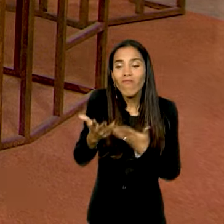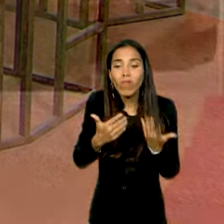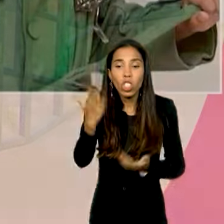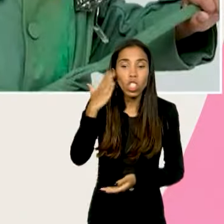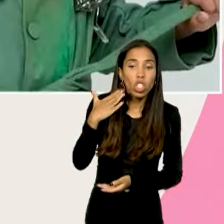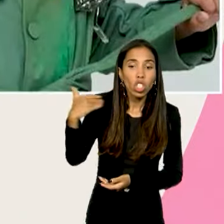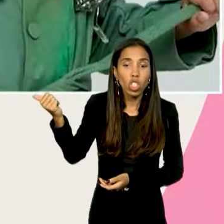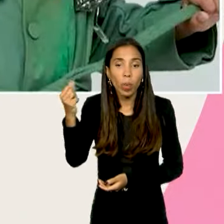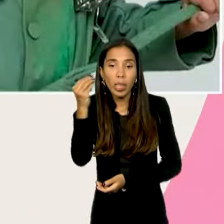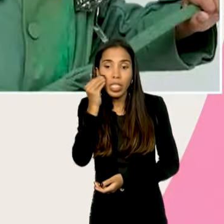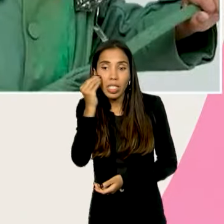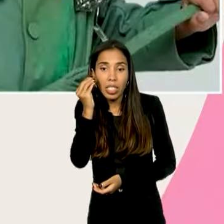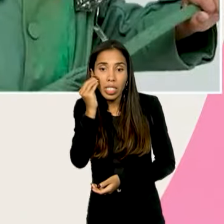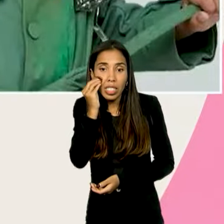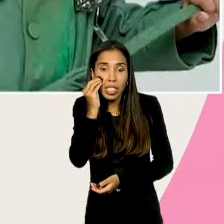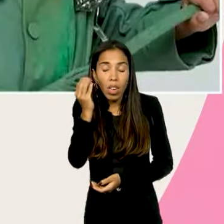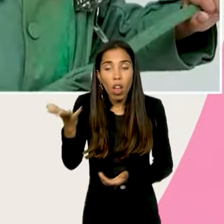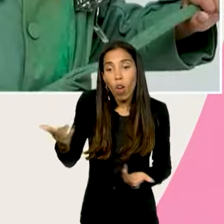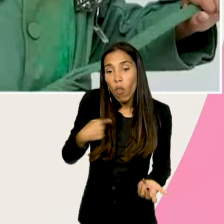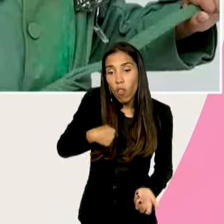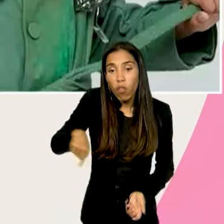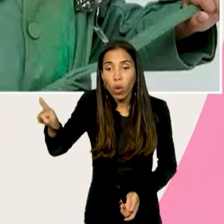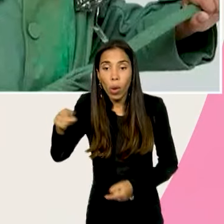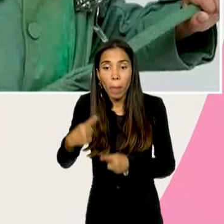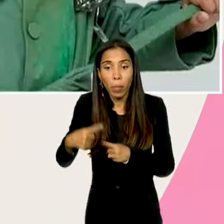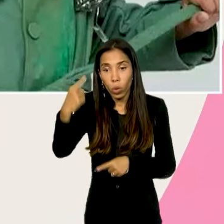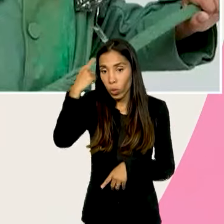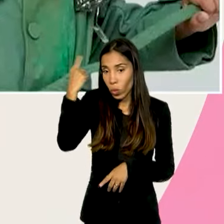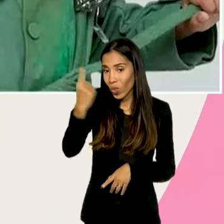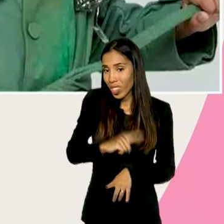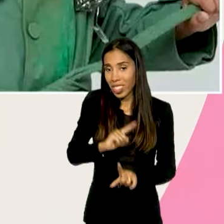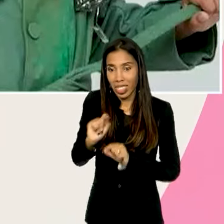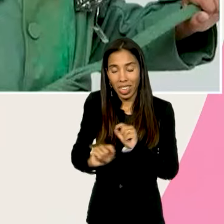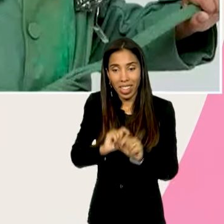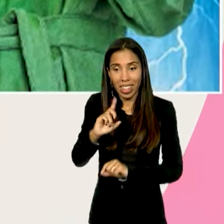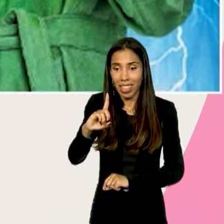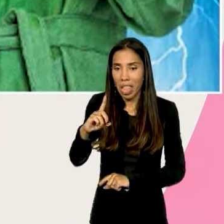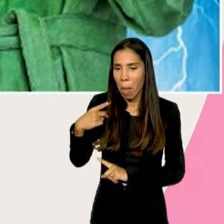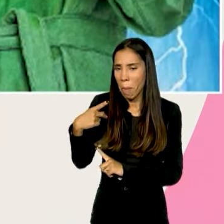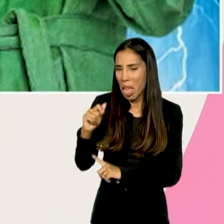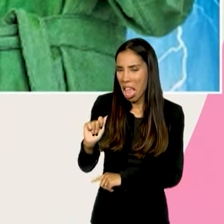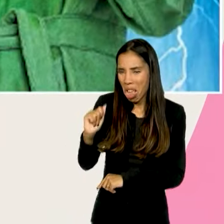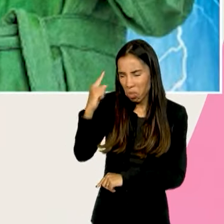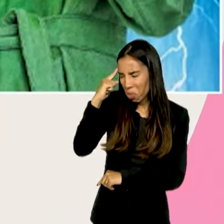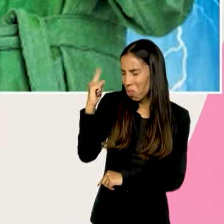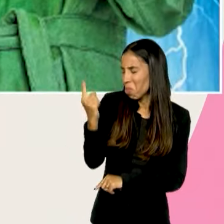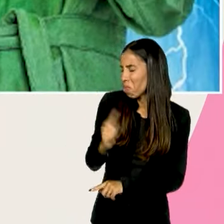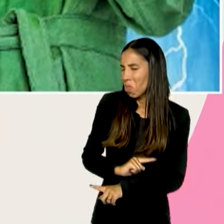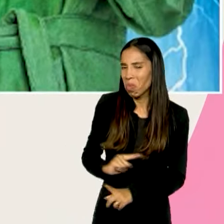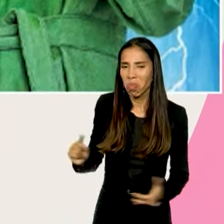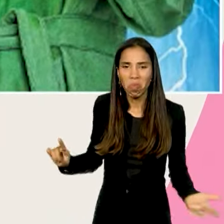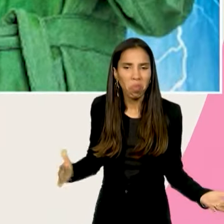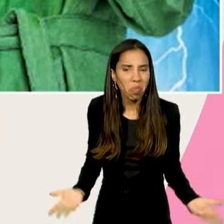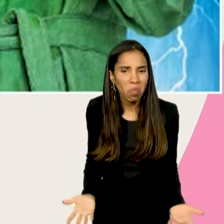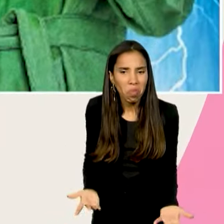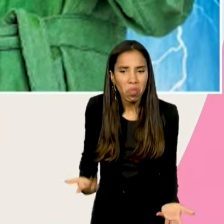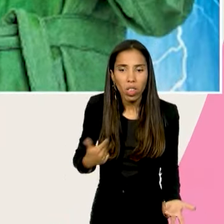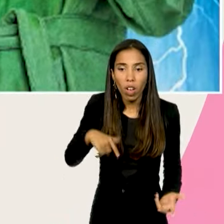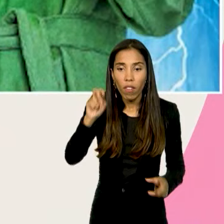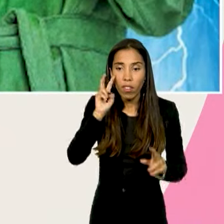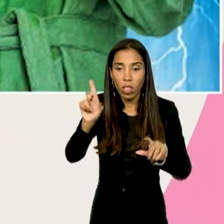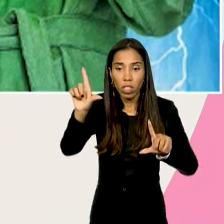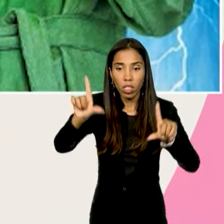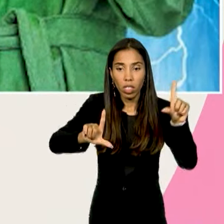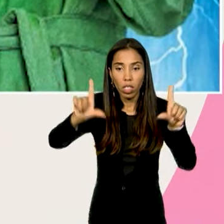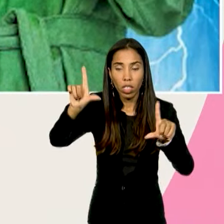chamaram para fazer o teste e eu fui despretensiosamente porque não sabia o que era DPA. não via na TV, mas